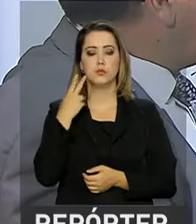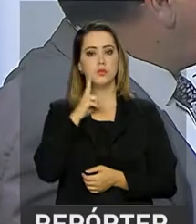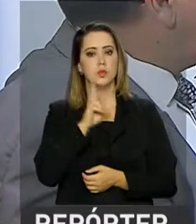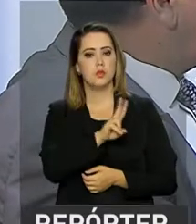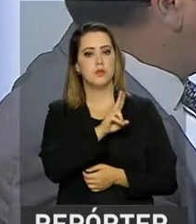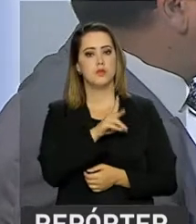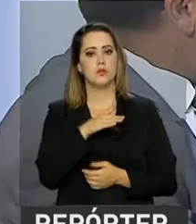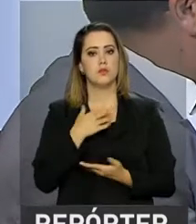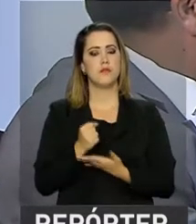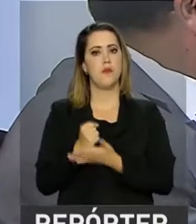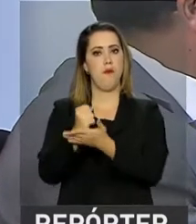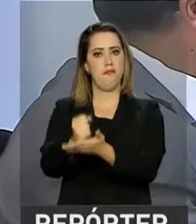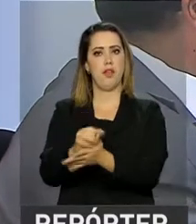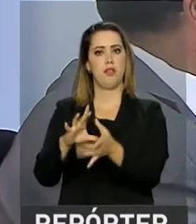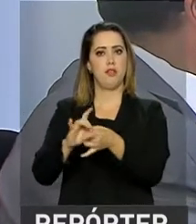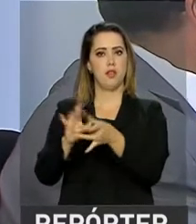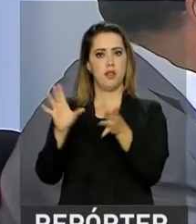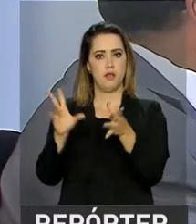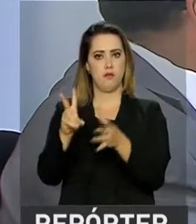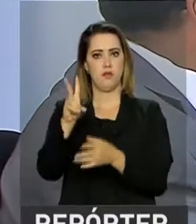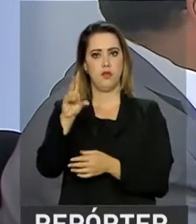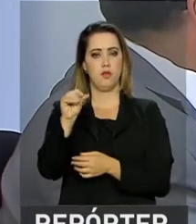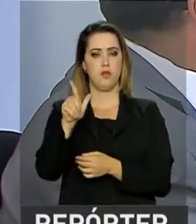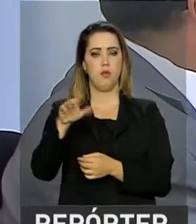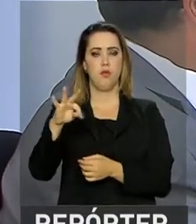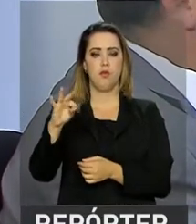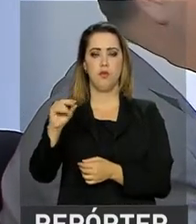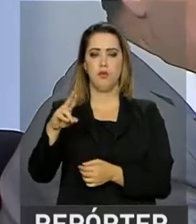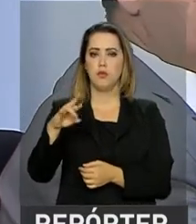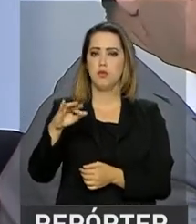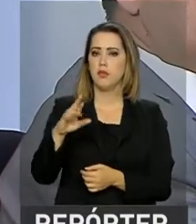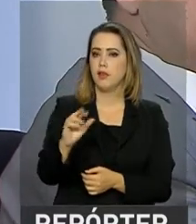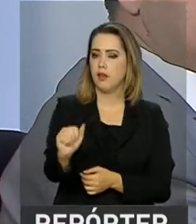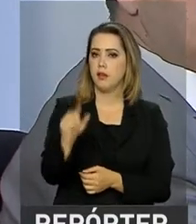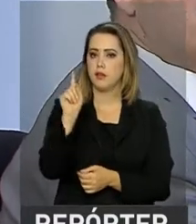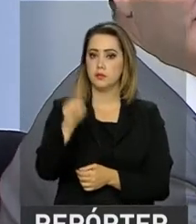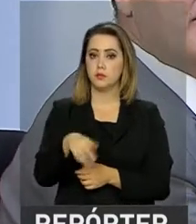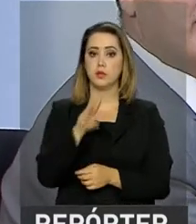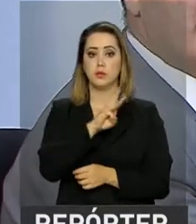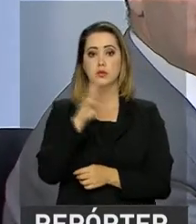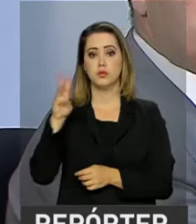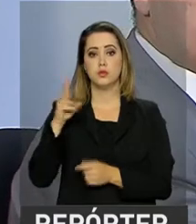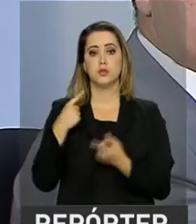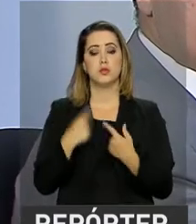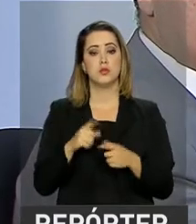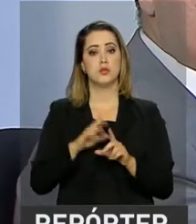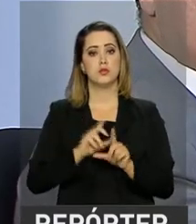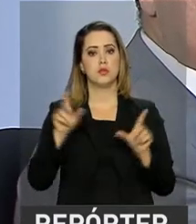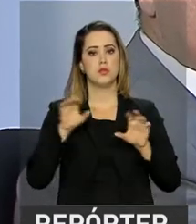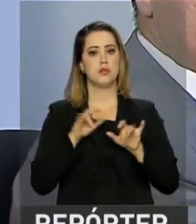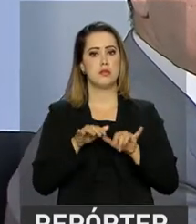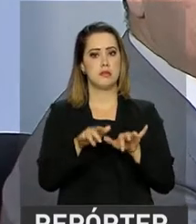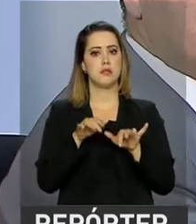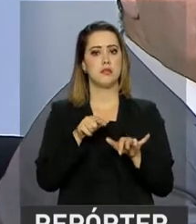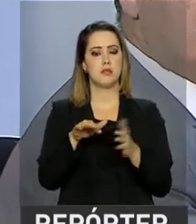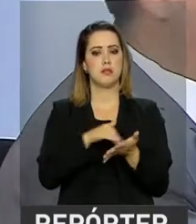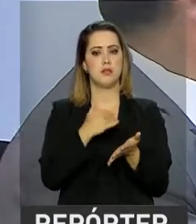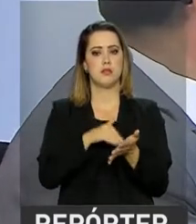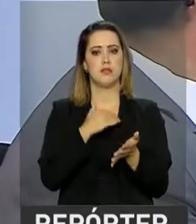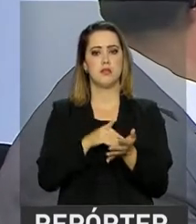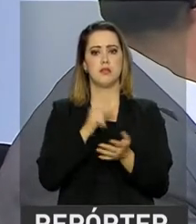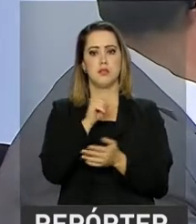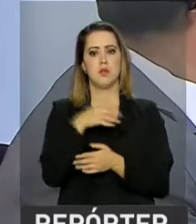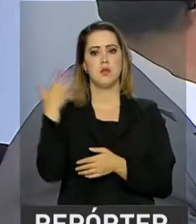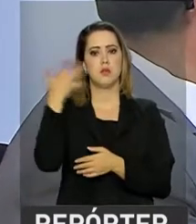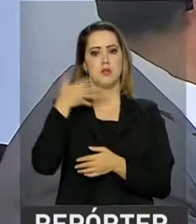oferta voluntária a oferta voluntária é o portal para que o aluno se inscreva no própria vontade aqui